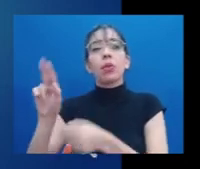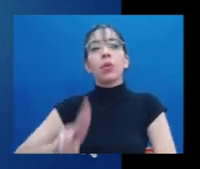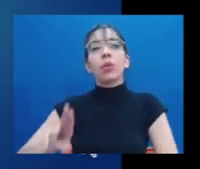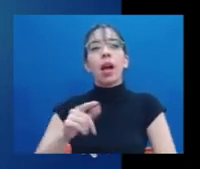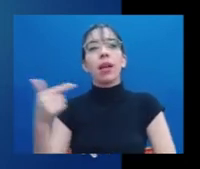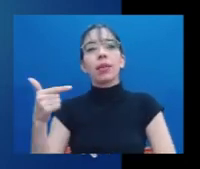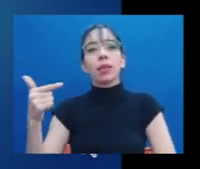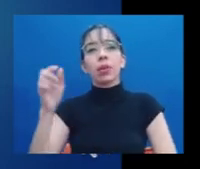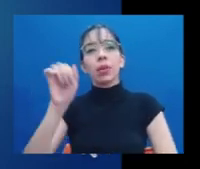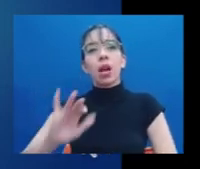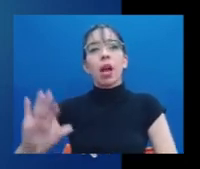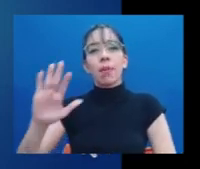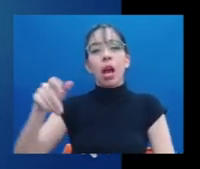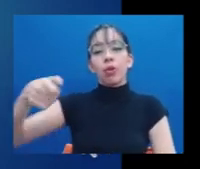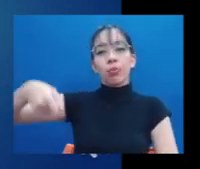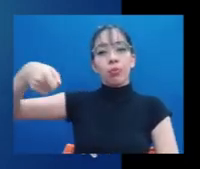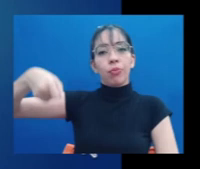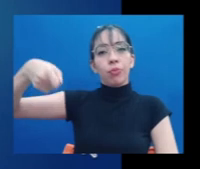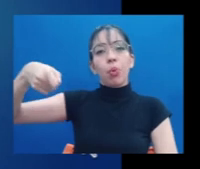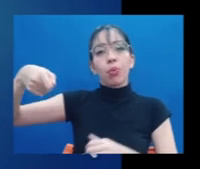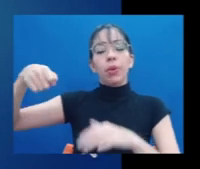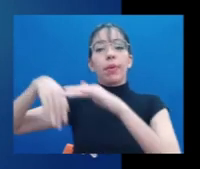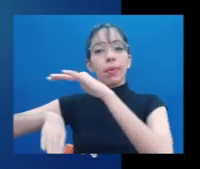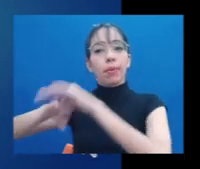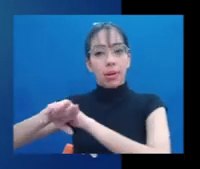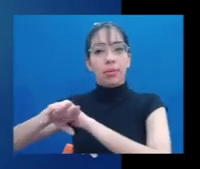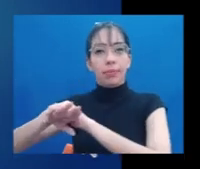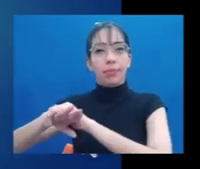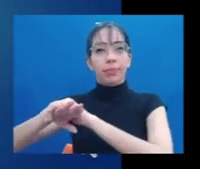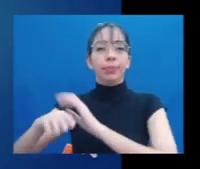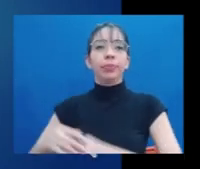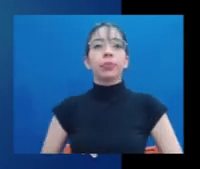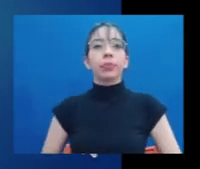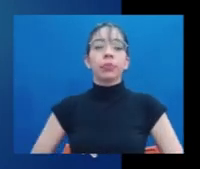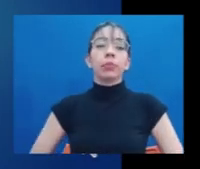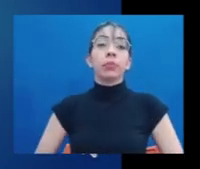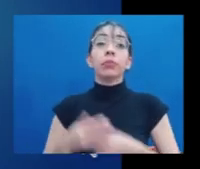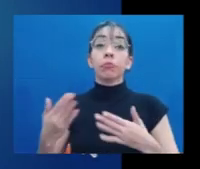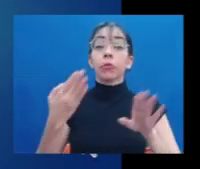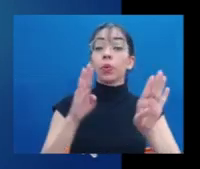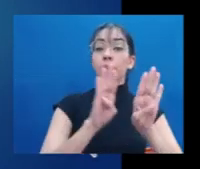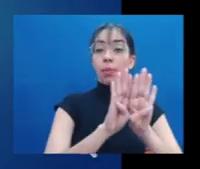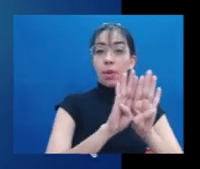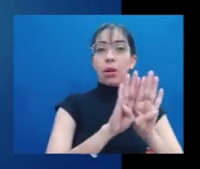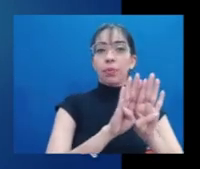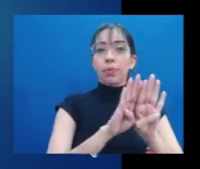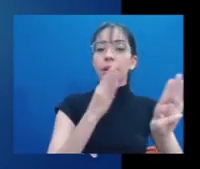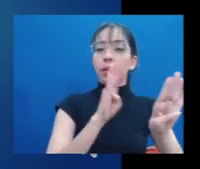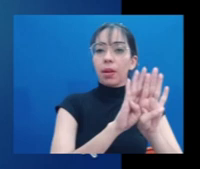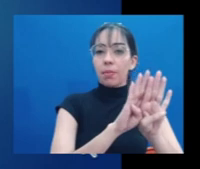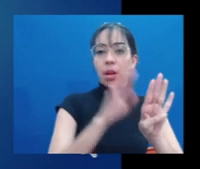adquirir esses armários que são os armários corta-fogo, que, né, impedem aí que esses materiais